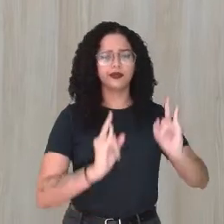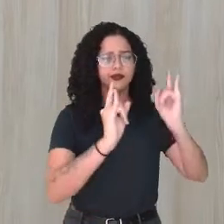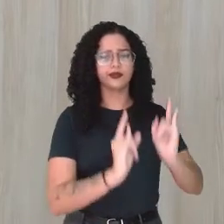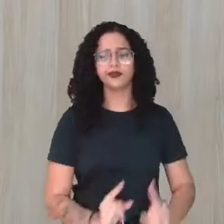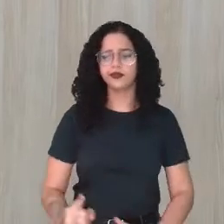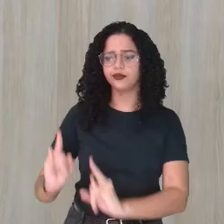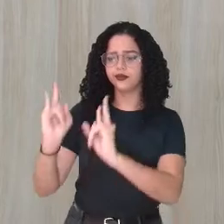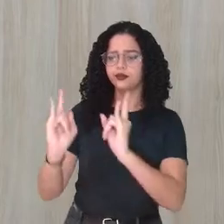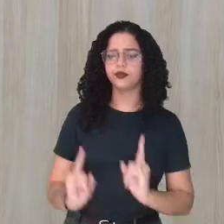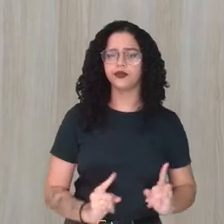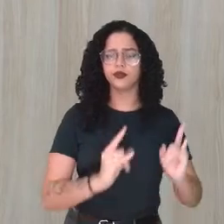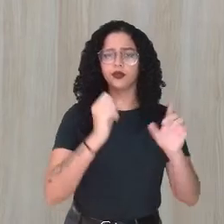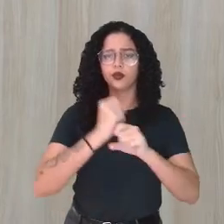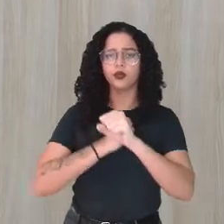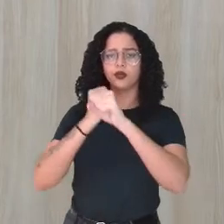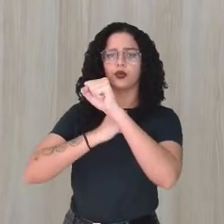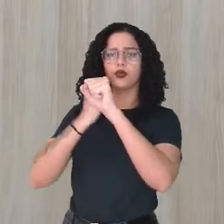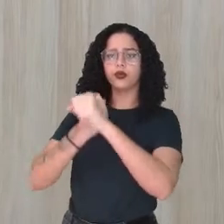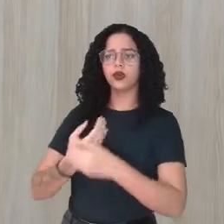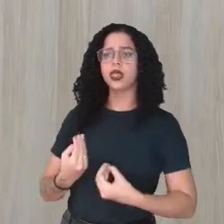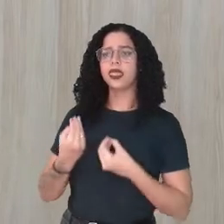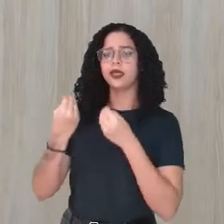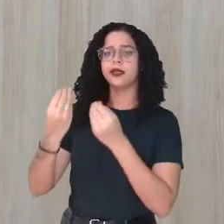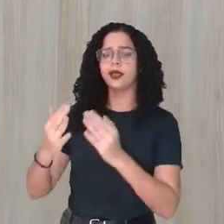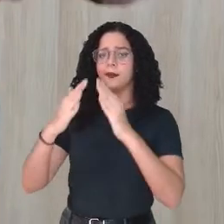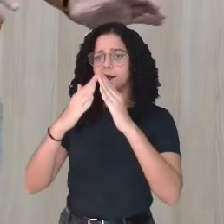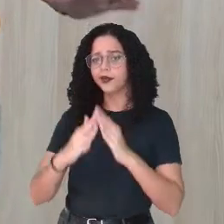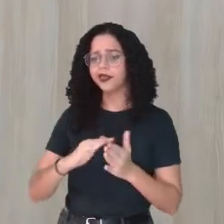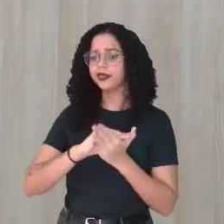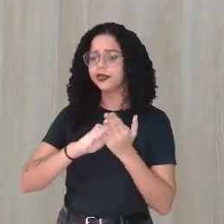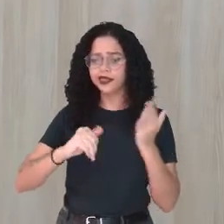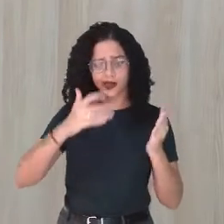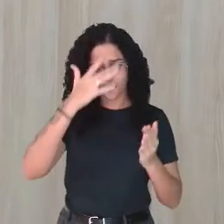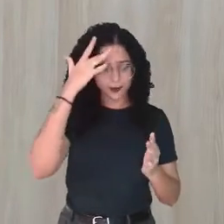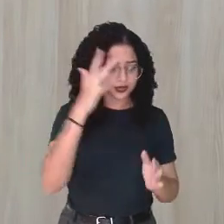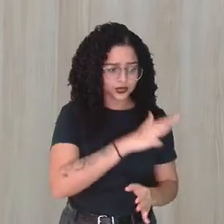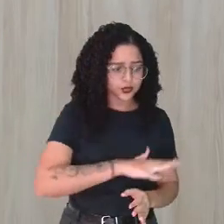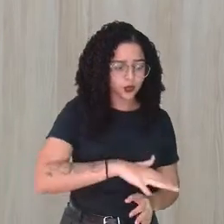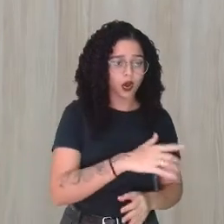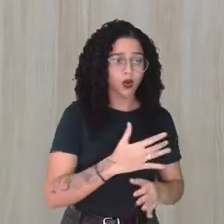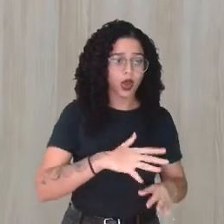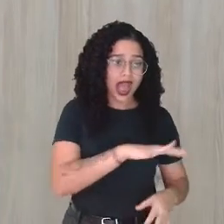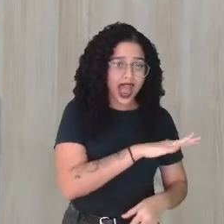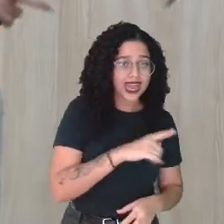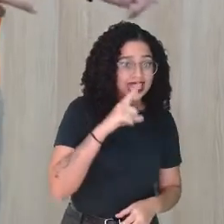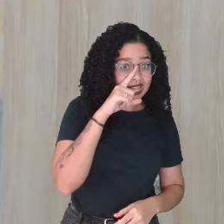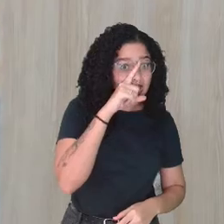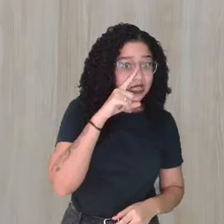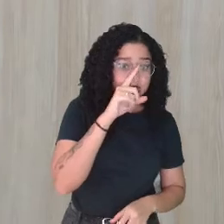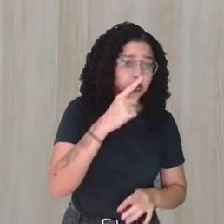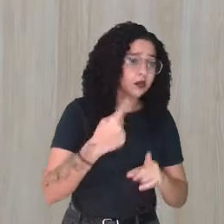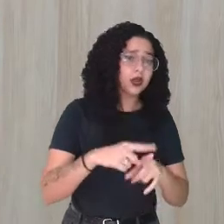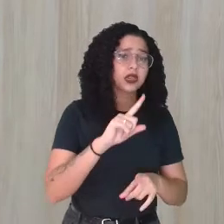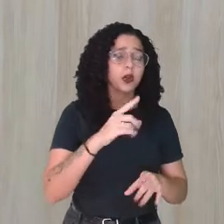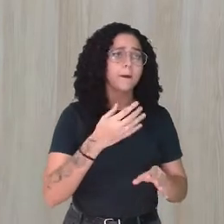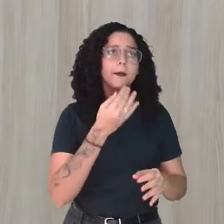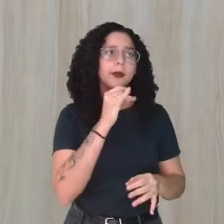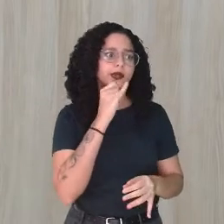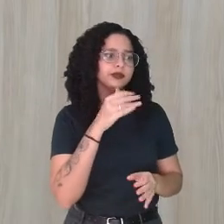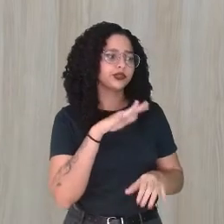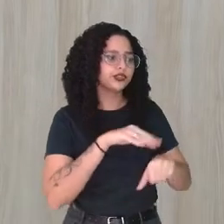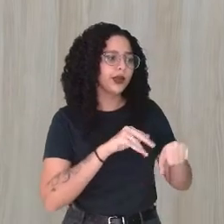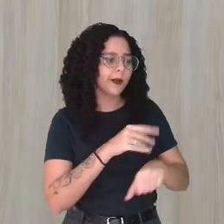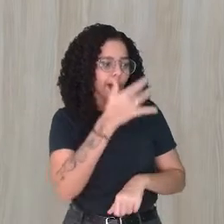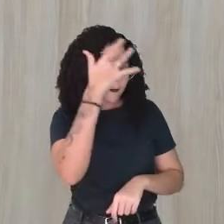para trazer moradia e tirar esse pessoal das áreas de risco. Então, por que não aproveitar essa mão de obra? Não